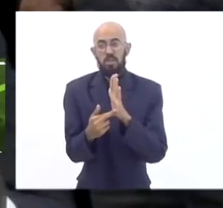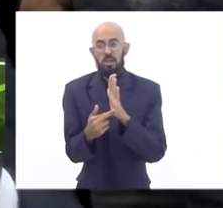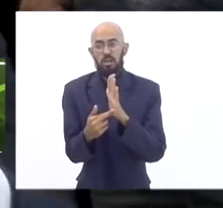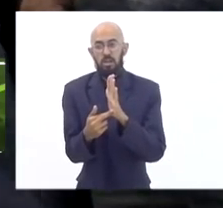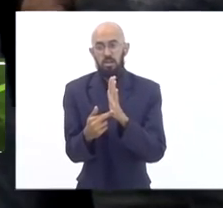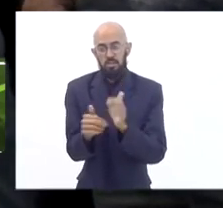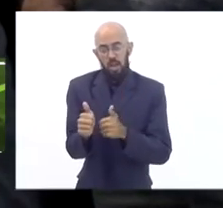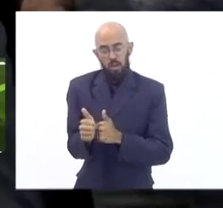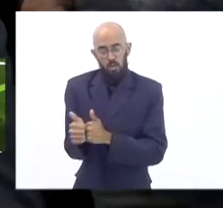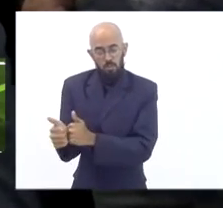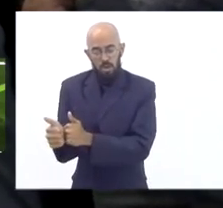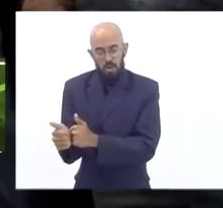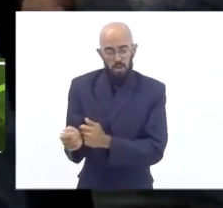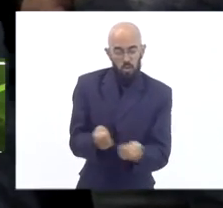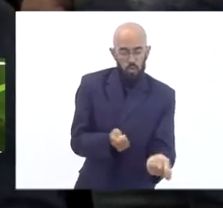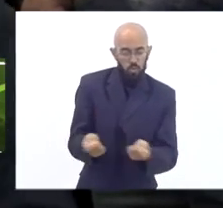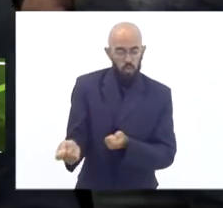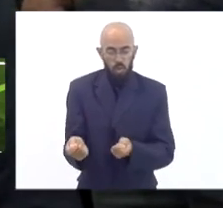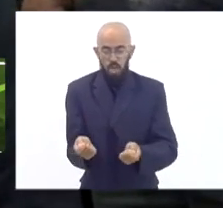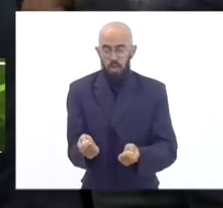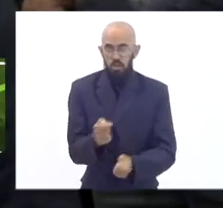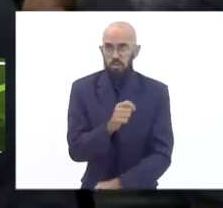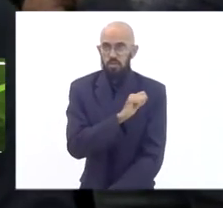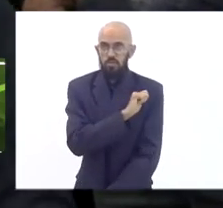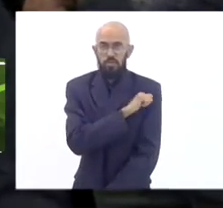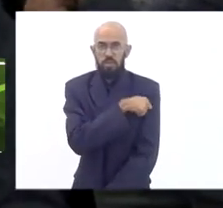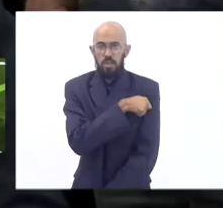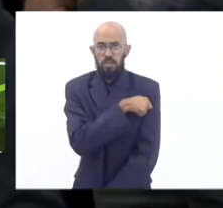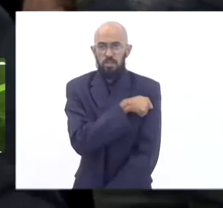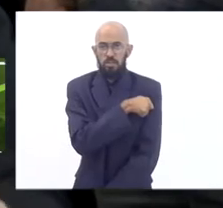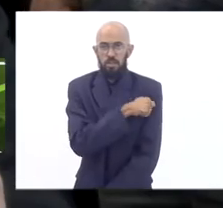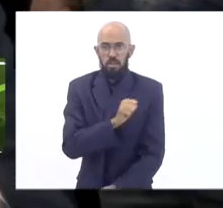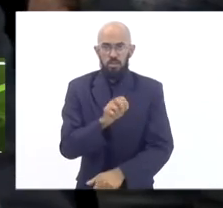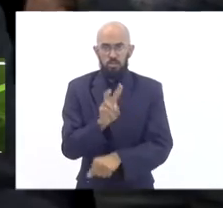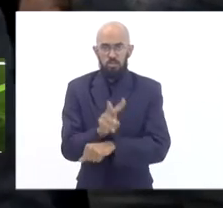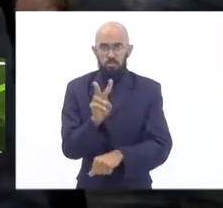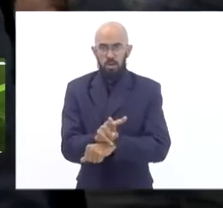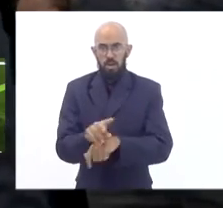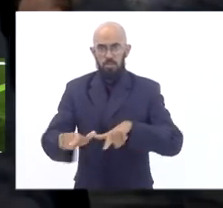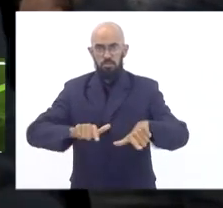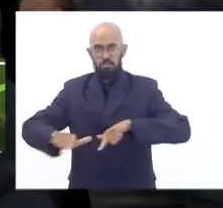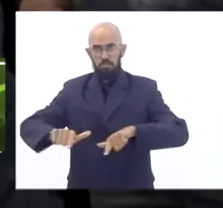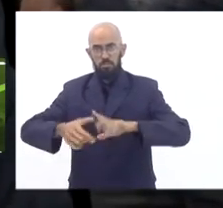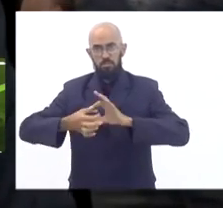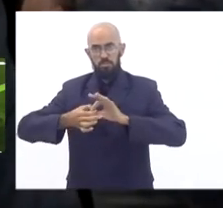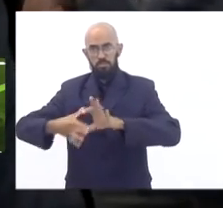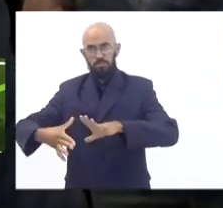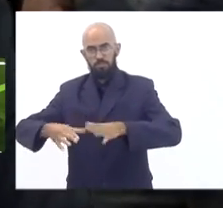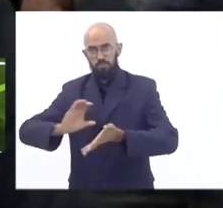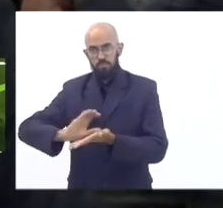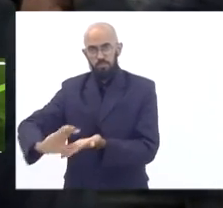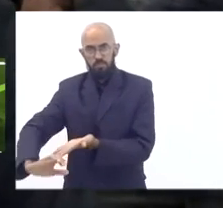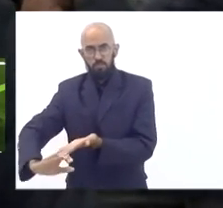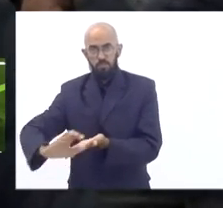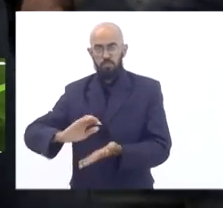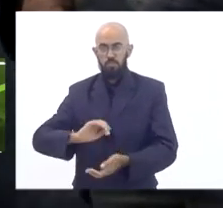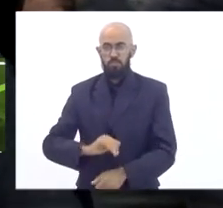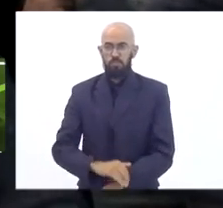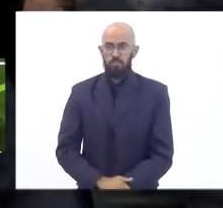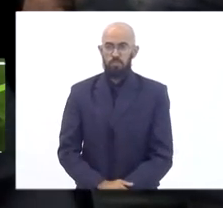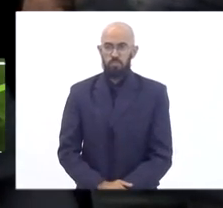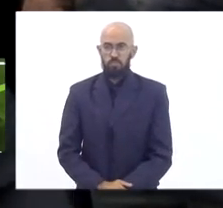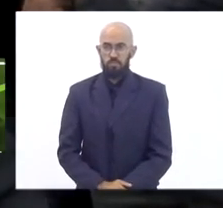acompanhando, controlando e fiscalizando as concessões, permissões e investimentos. E aí,